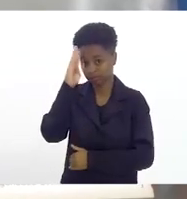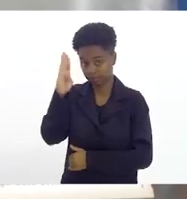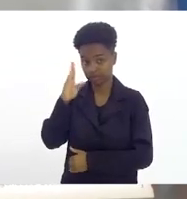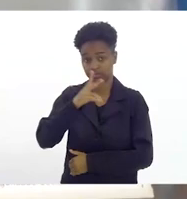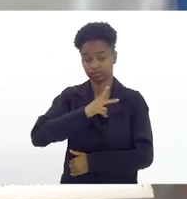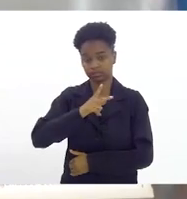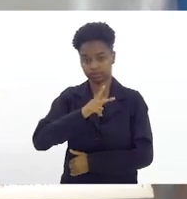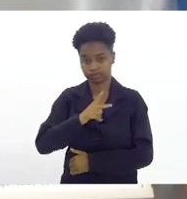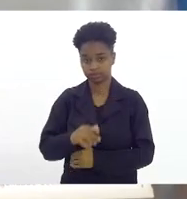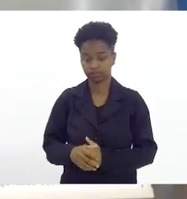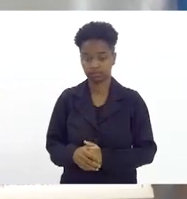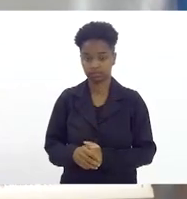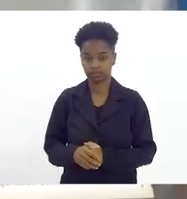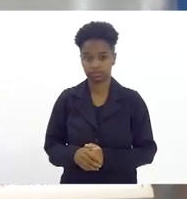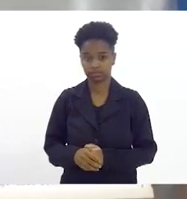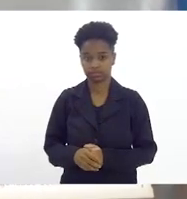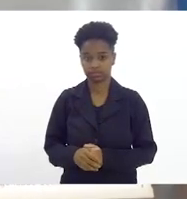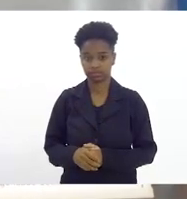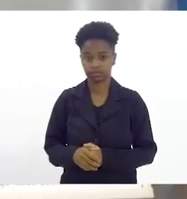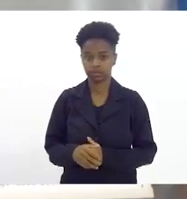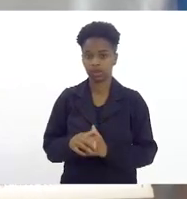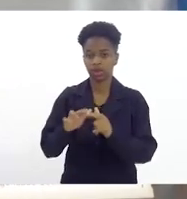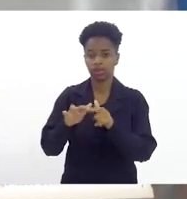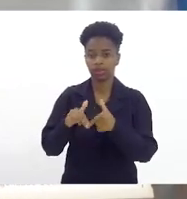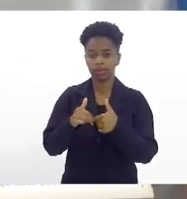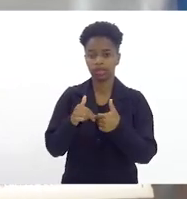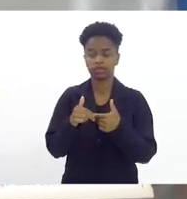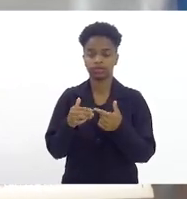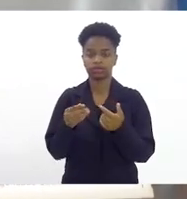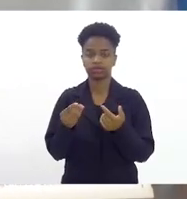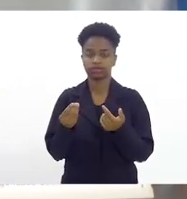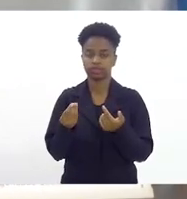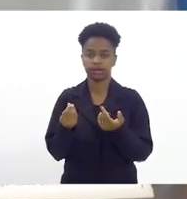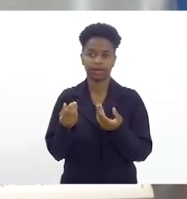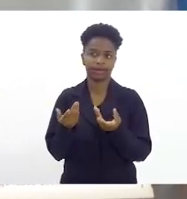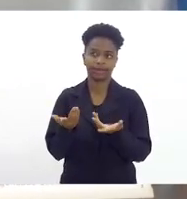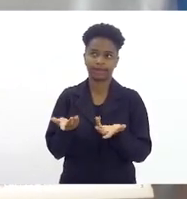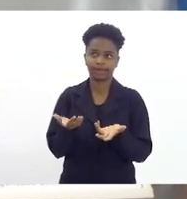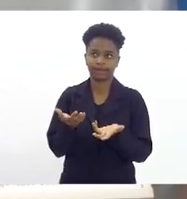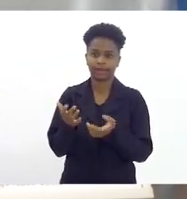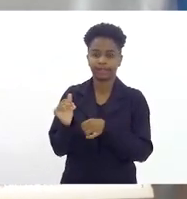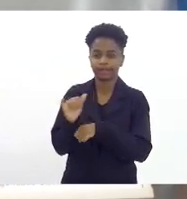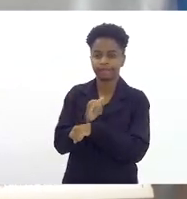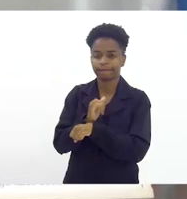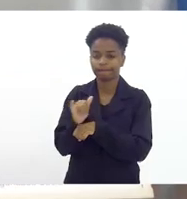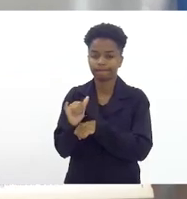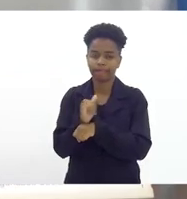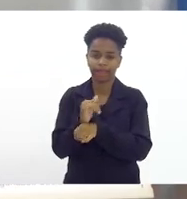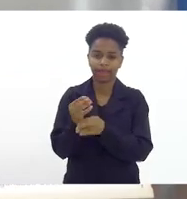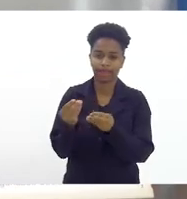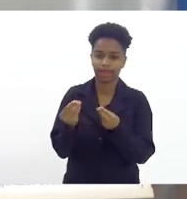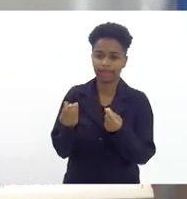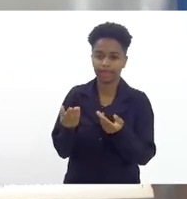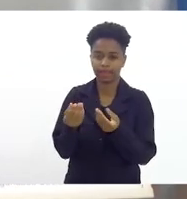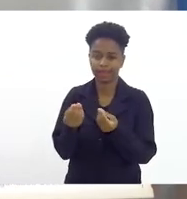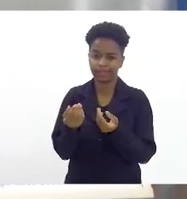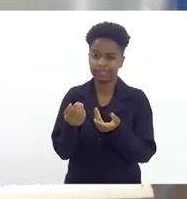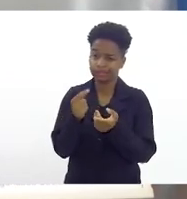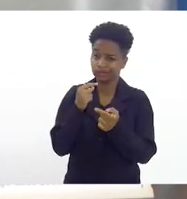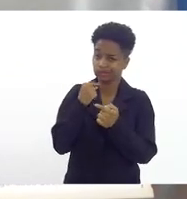privada através dessa dessas saídas eh como eu disse no mínimo é